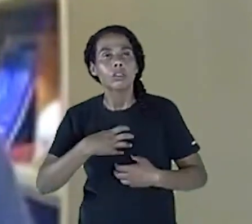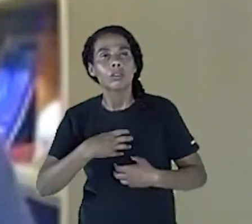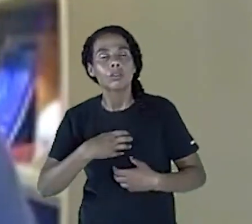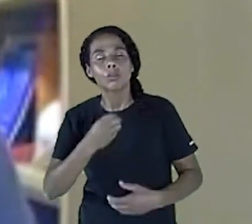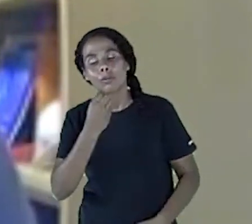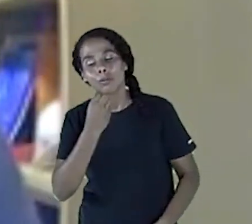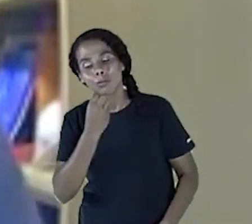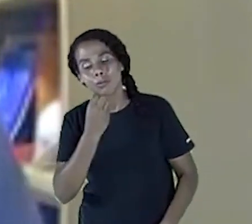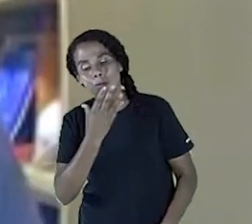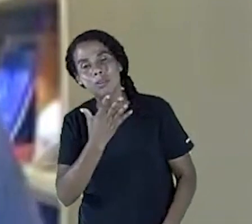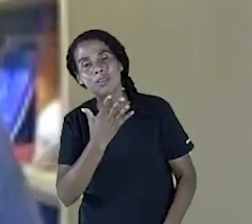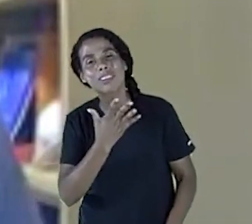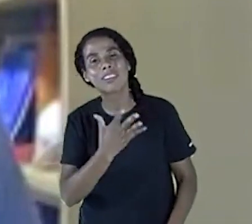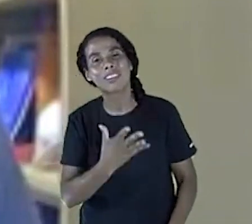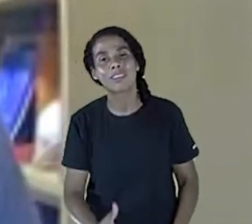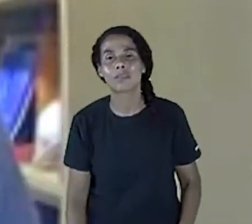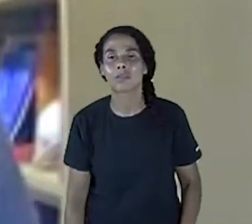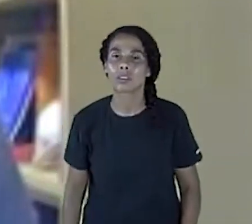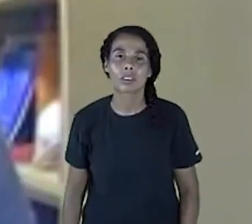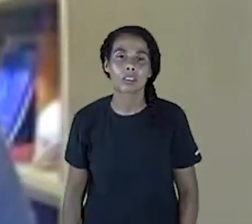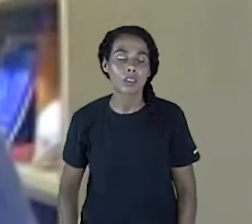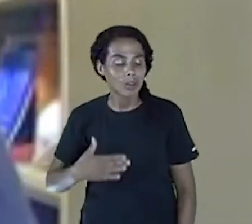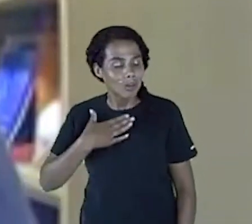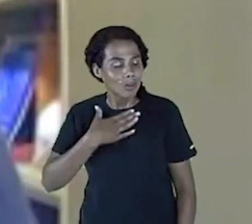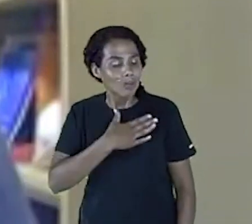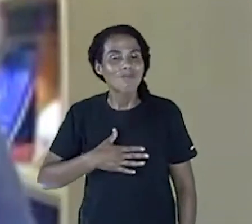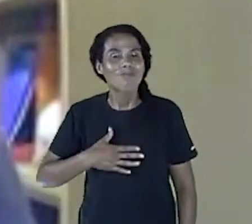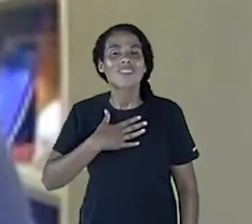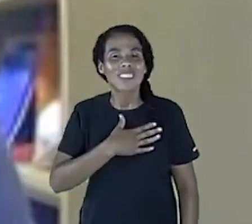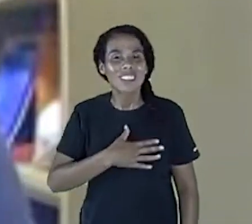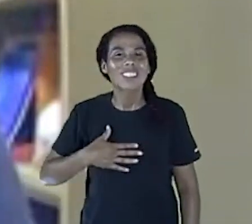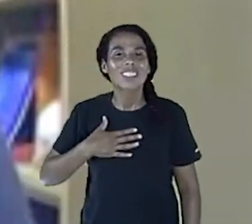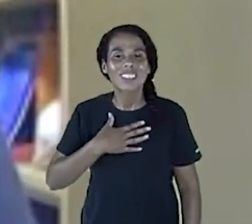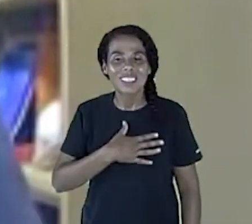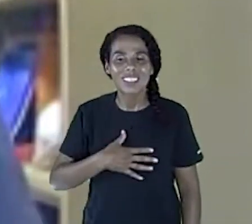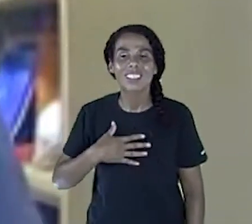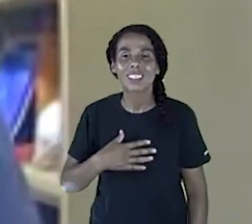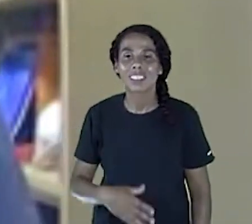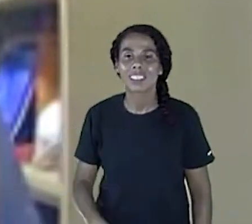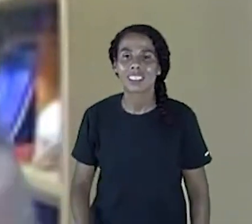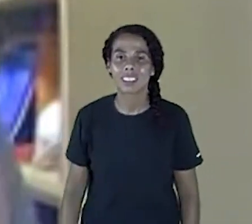é preciso que a gente saiba que os artistas estão fazendo